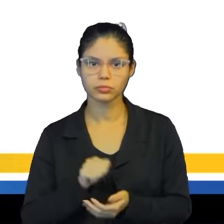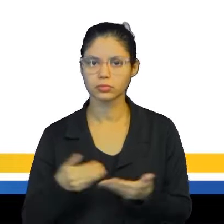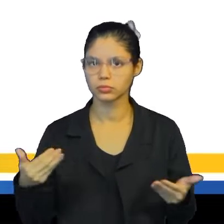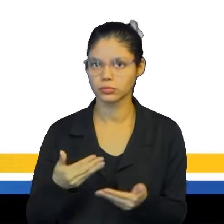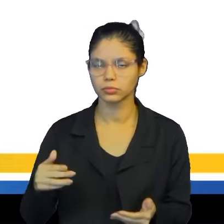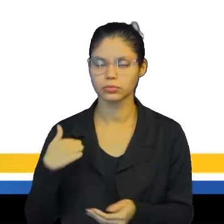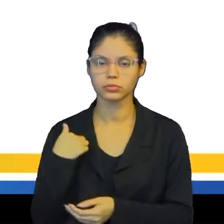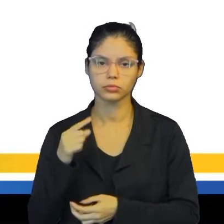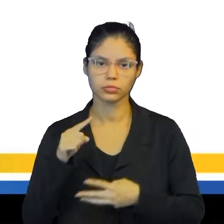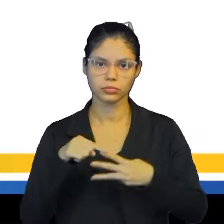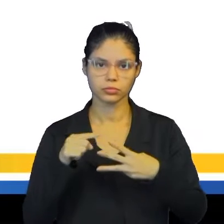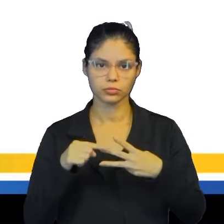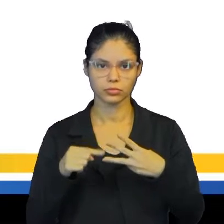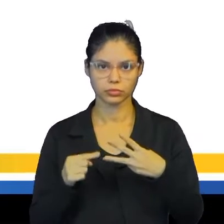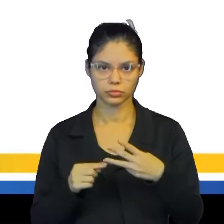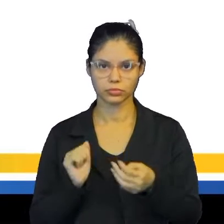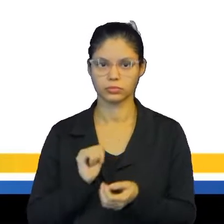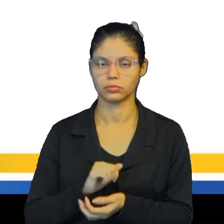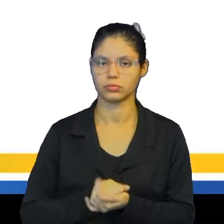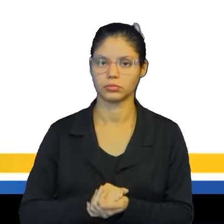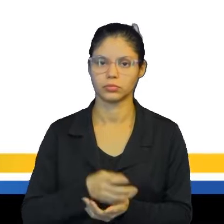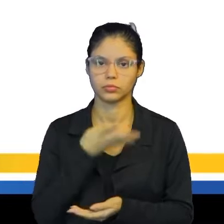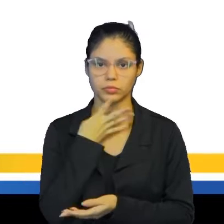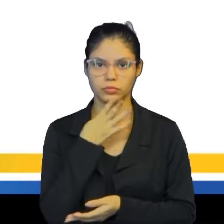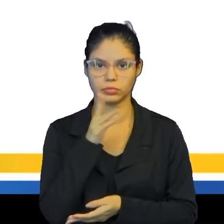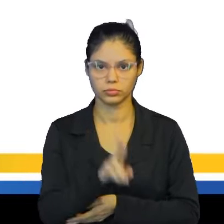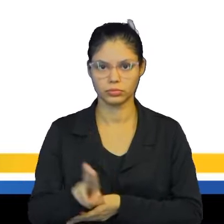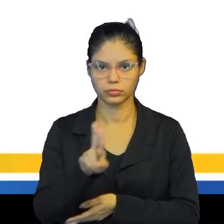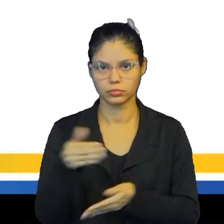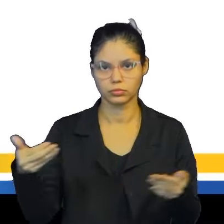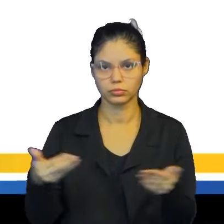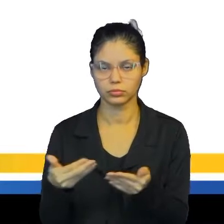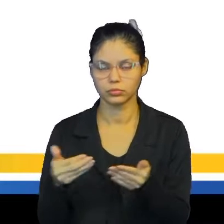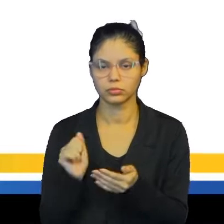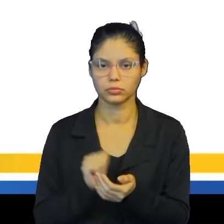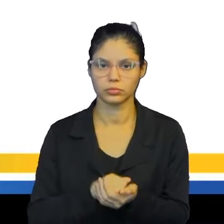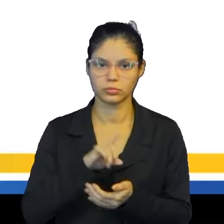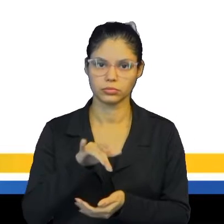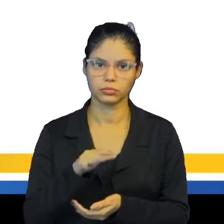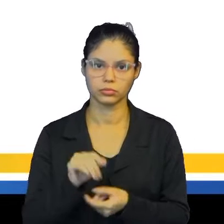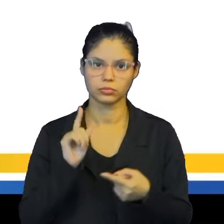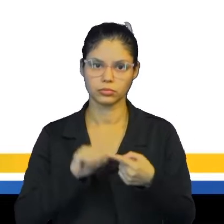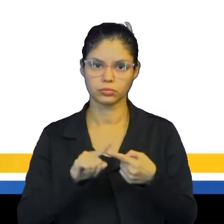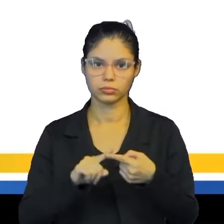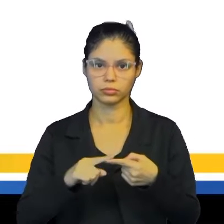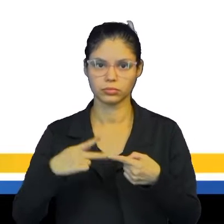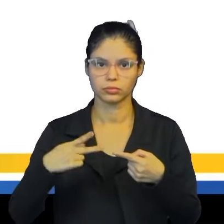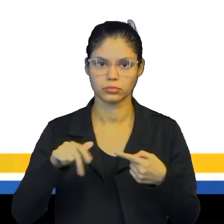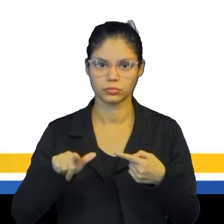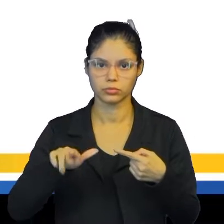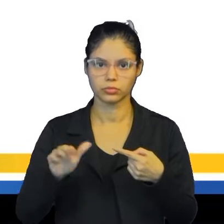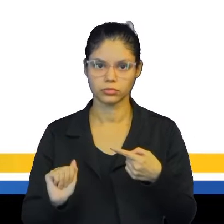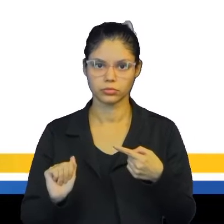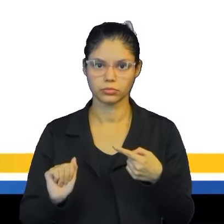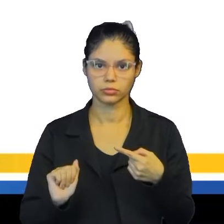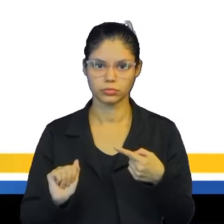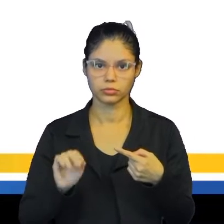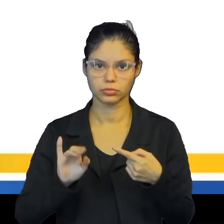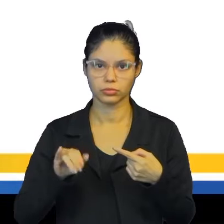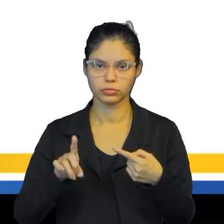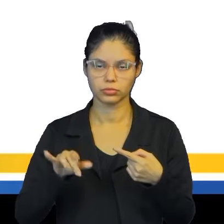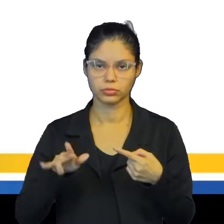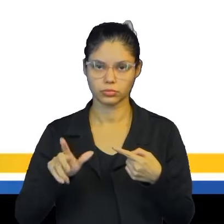que hoje temos 3 técnicas muito conhecidas e utilizadas por modelistas, que são, olha só, a